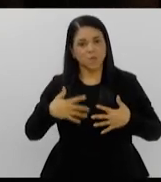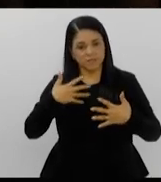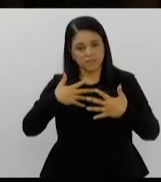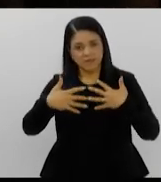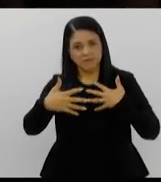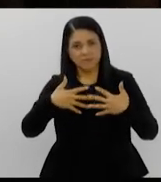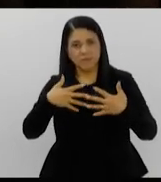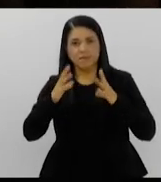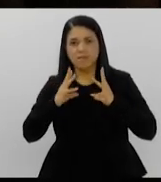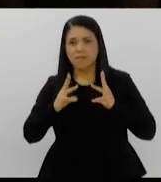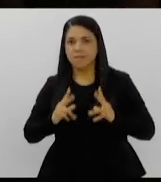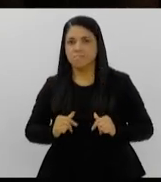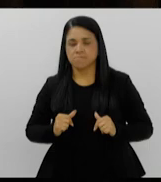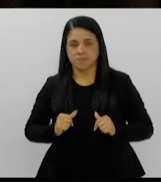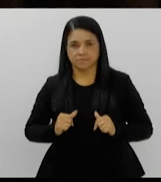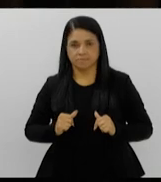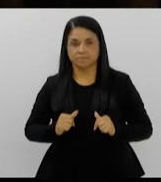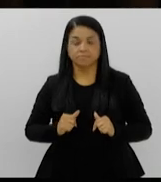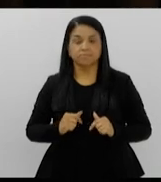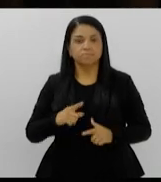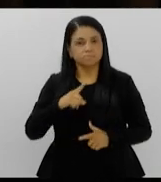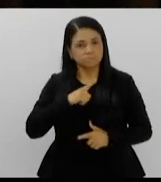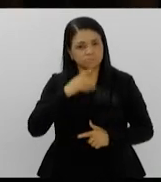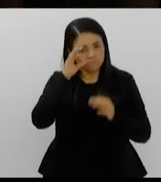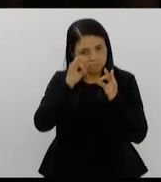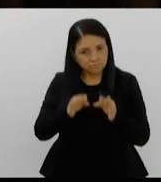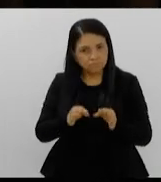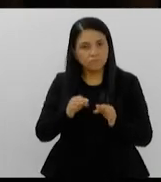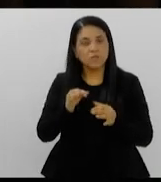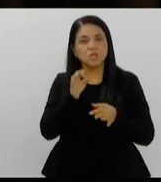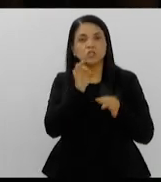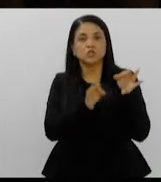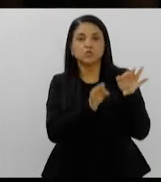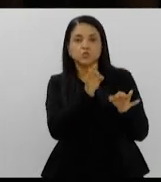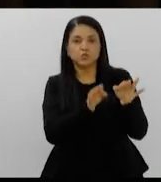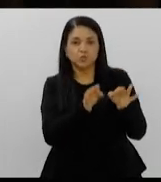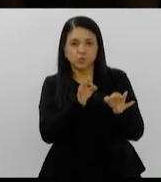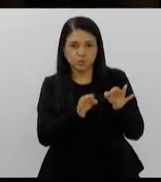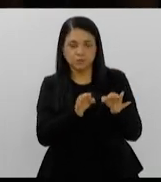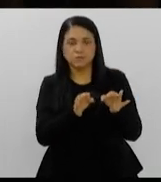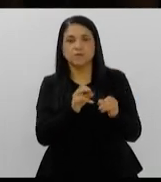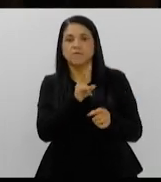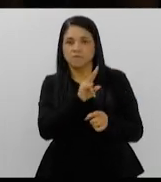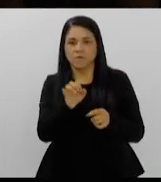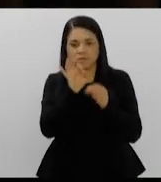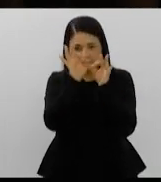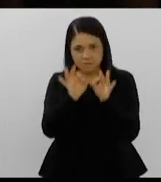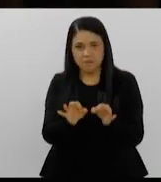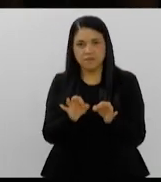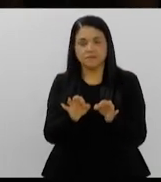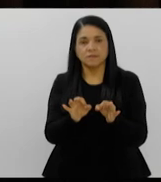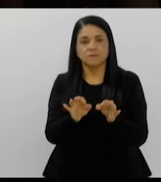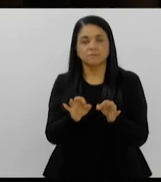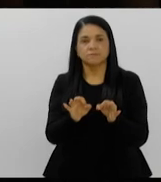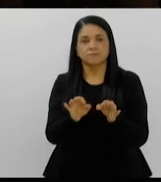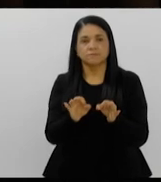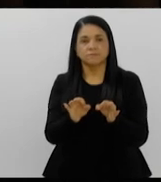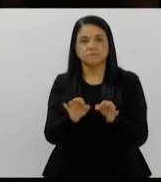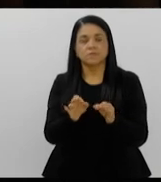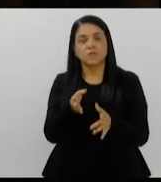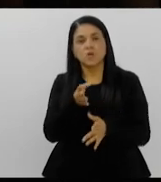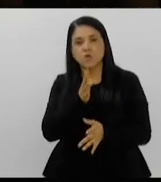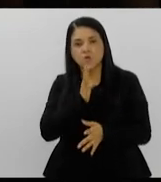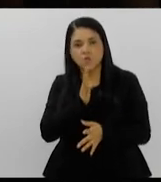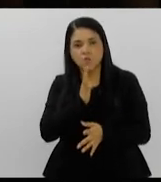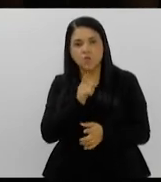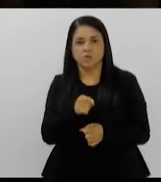muito limpa, e tenho certeza que a justiça será feita e a justiça será